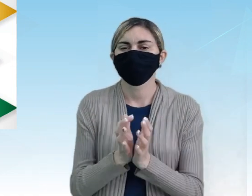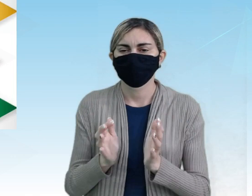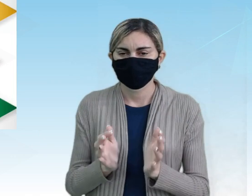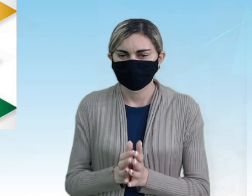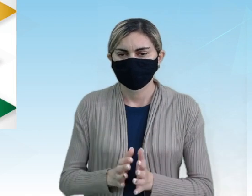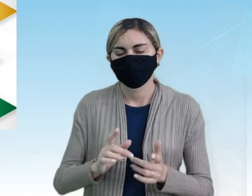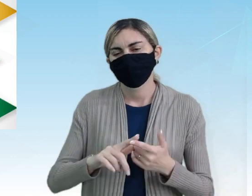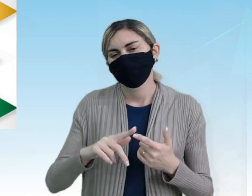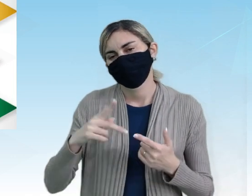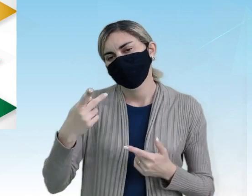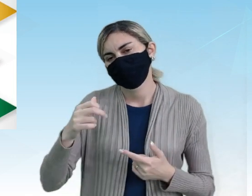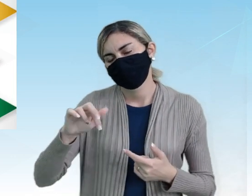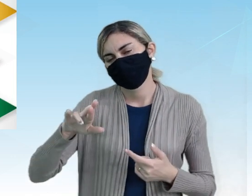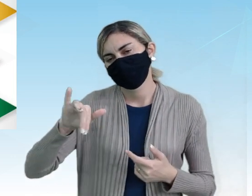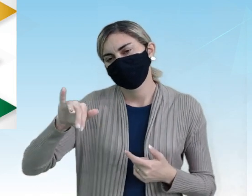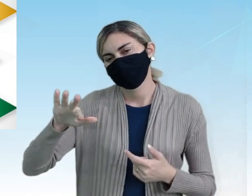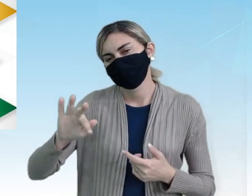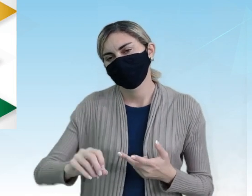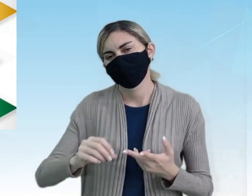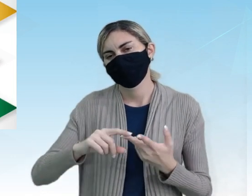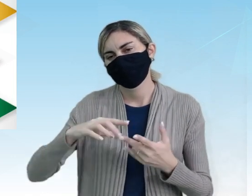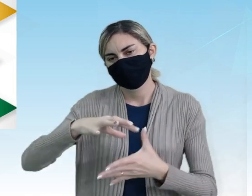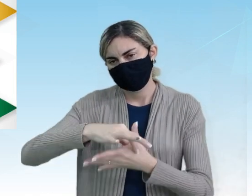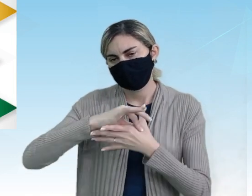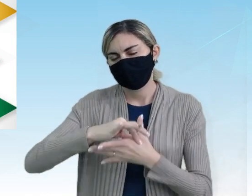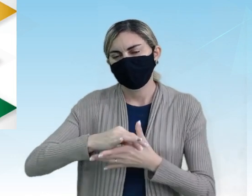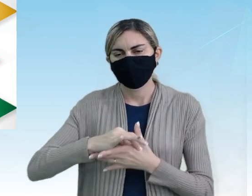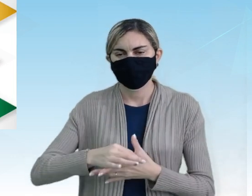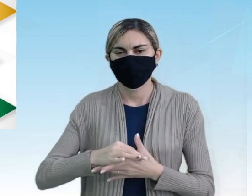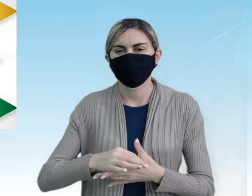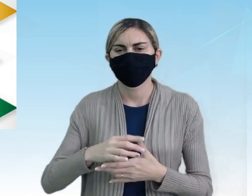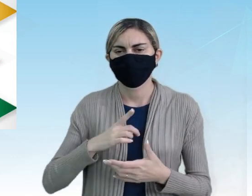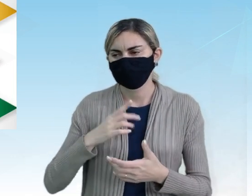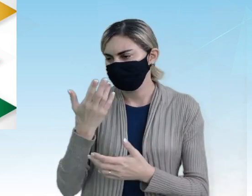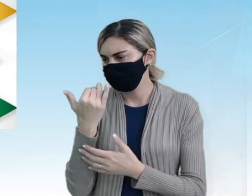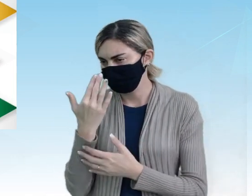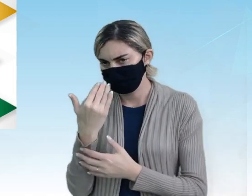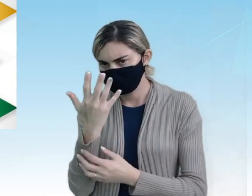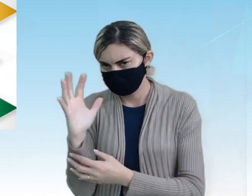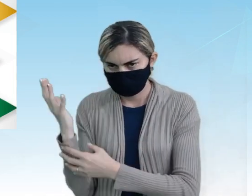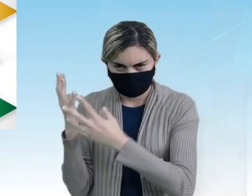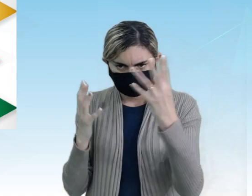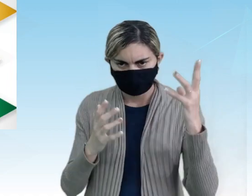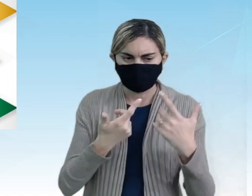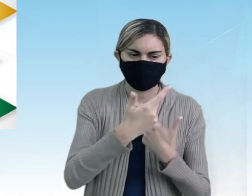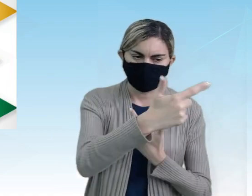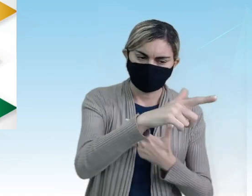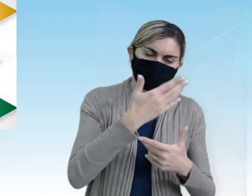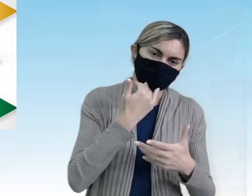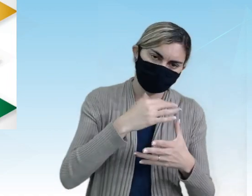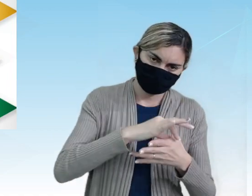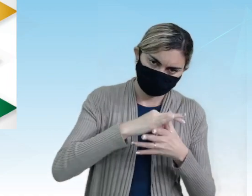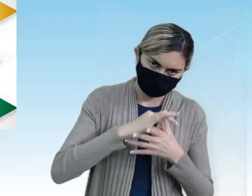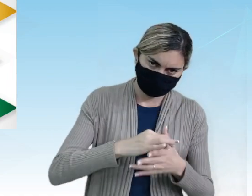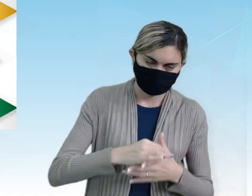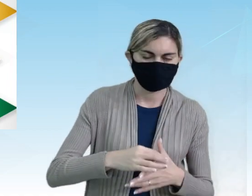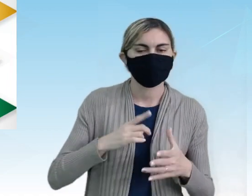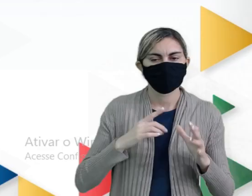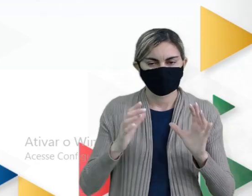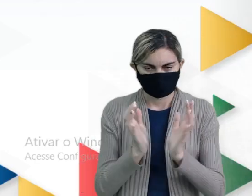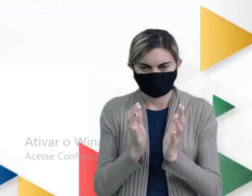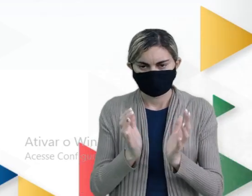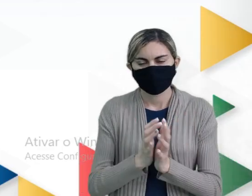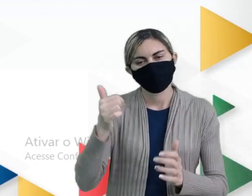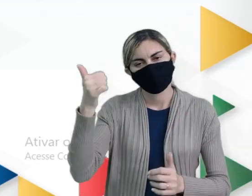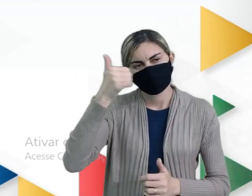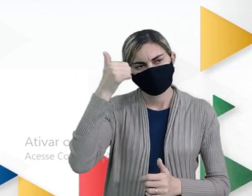em herbívoros e carnívoros. E é lógico que aí a gente tem uma cadeia alimentar, onde na cadeia alimentar a gente vai ter